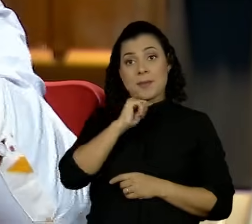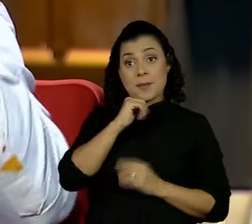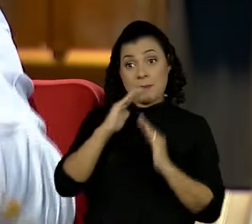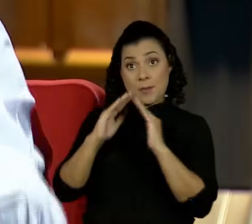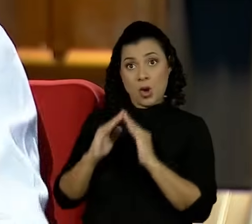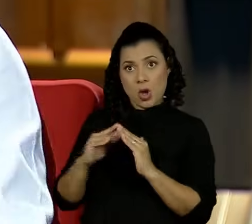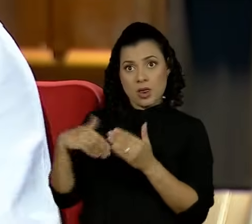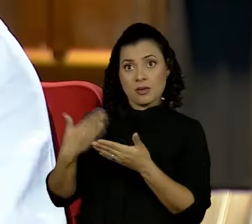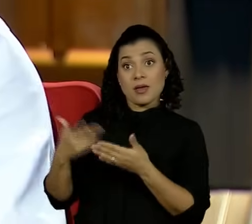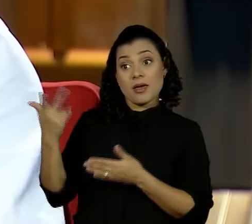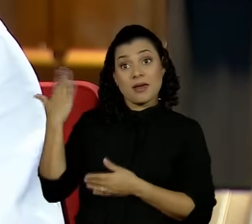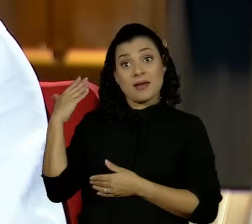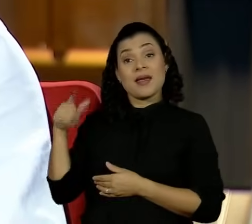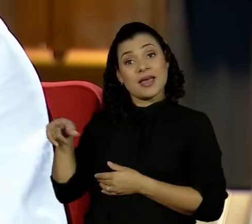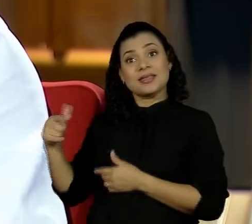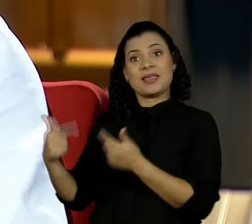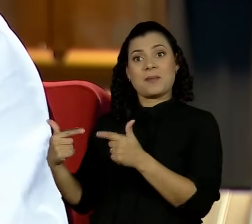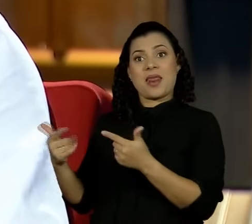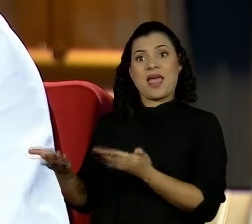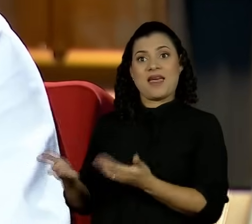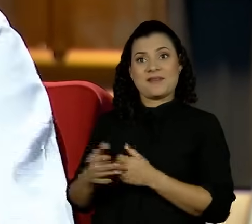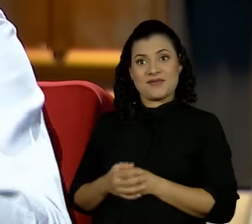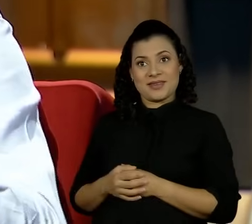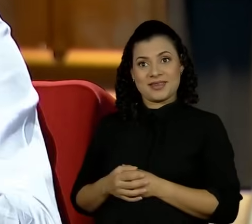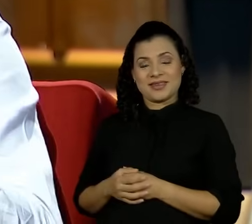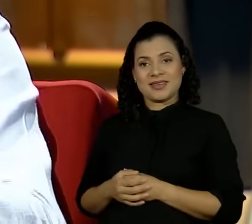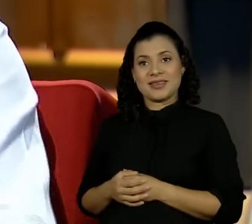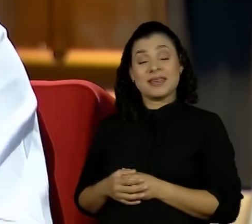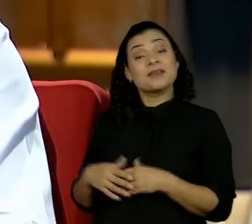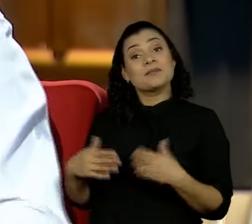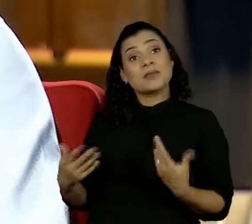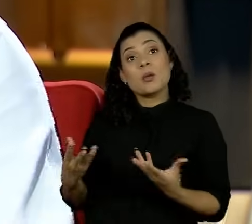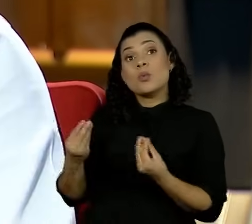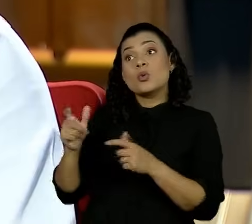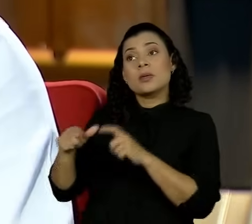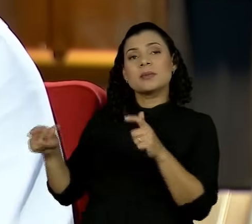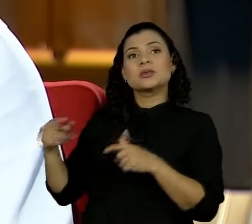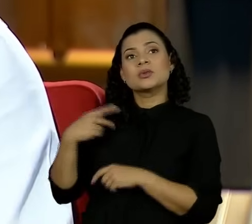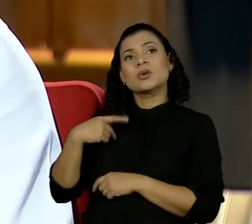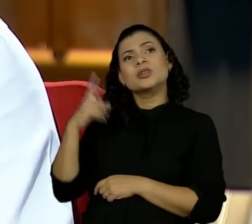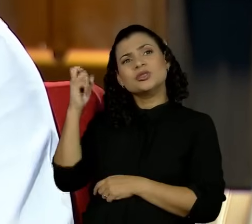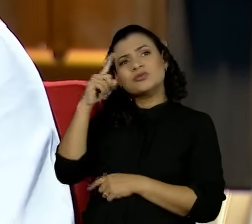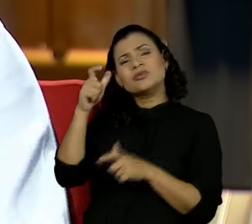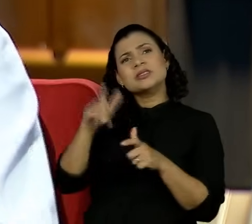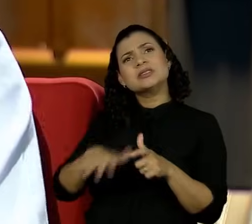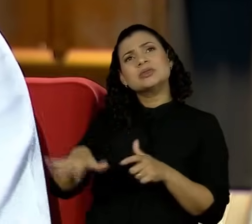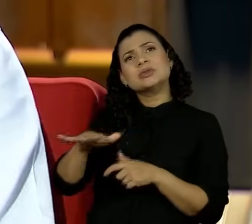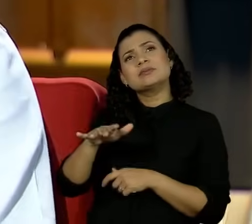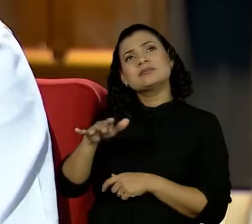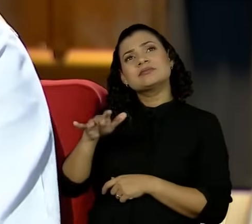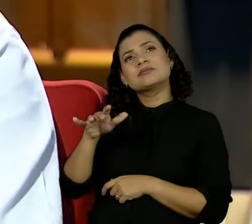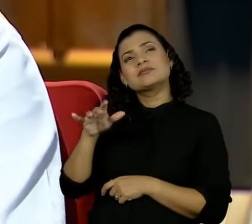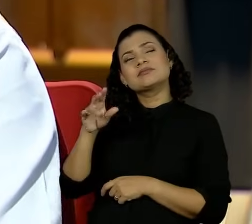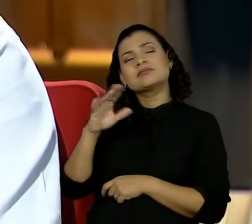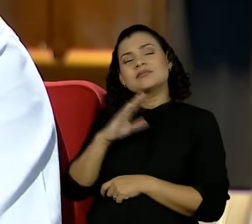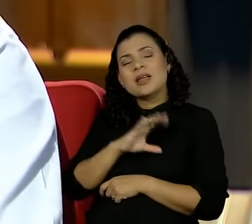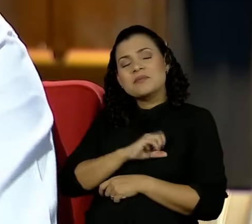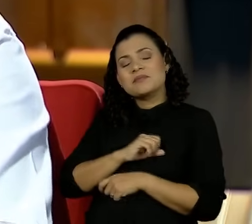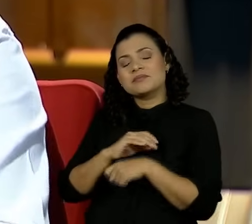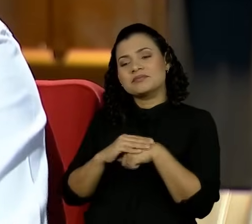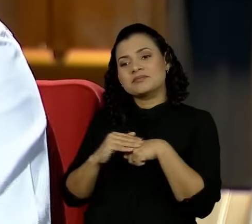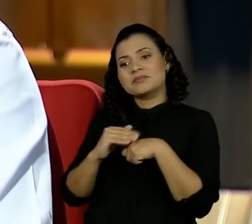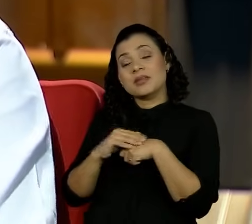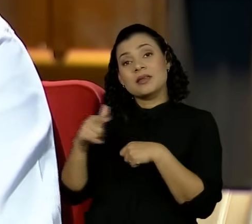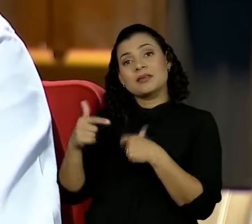era onde ele trabalhava. Então, assim, para muitas pessoas é difícil lembrar desse lugar com afeto, né? Parece um lugar